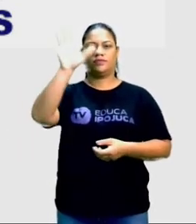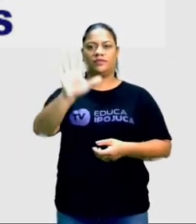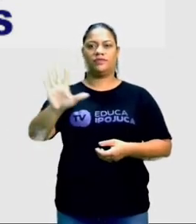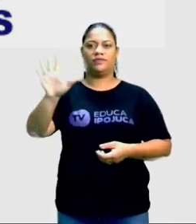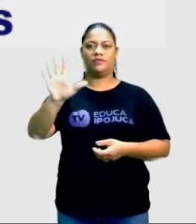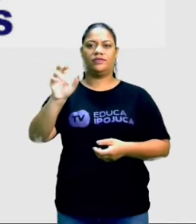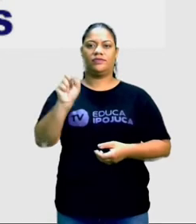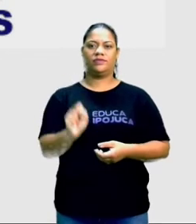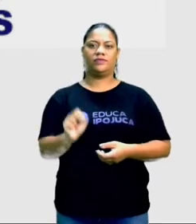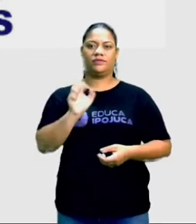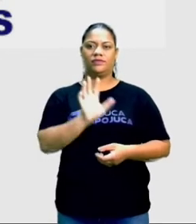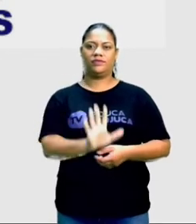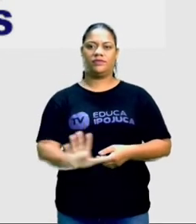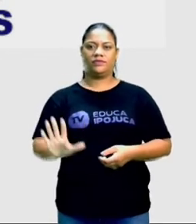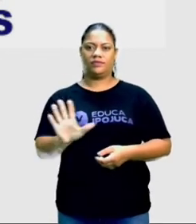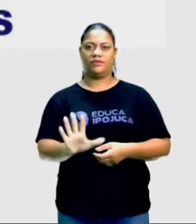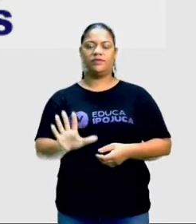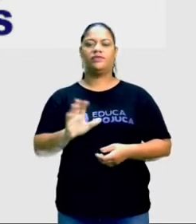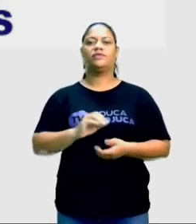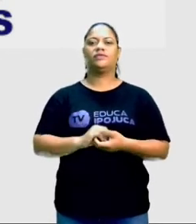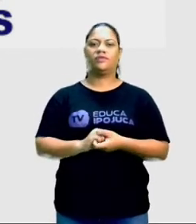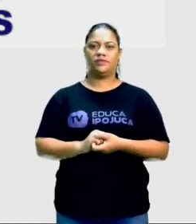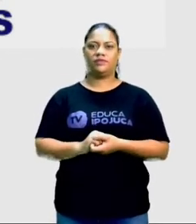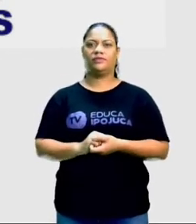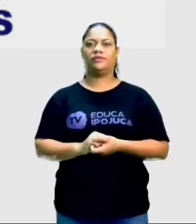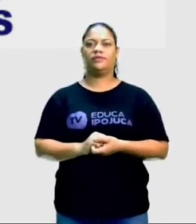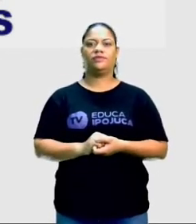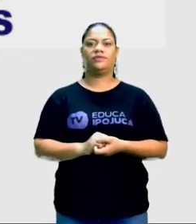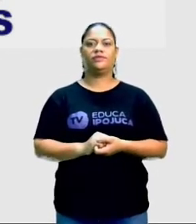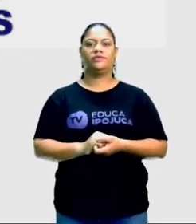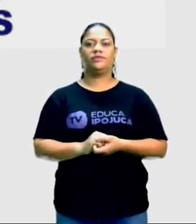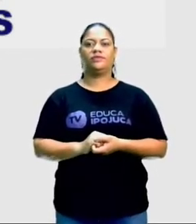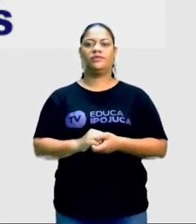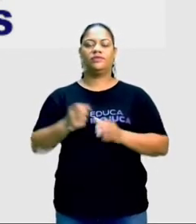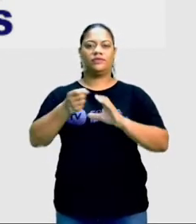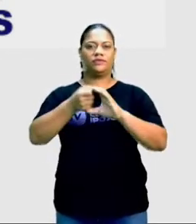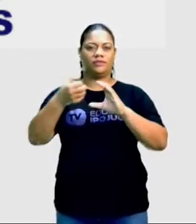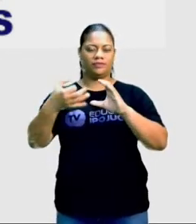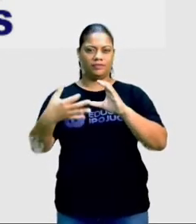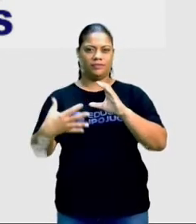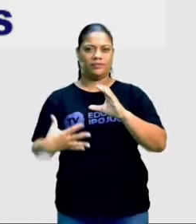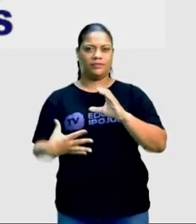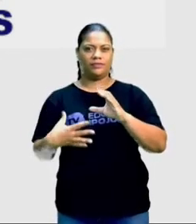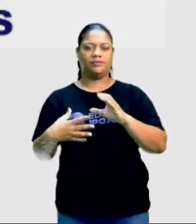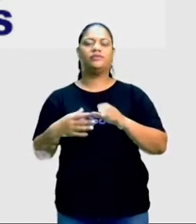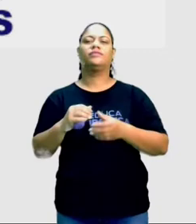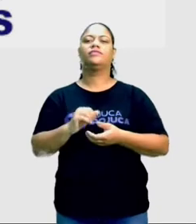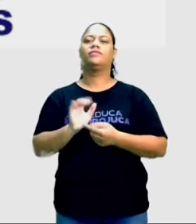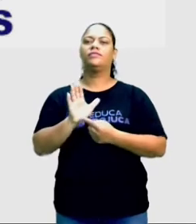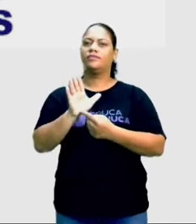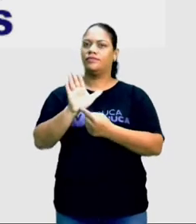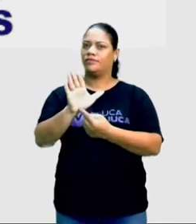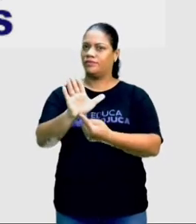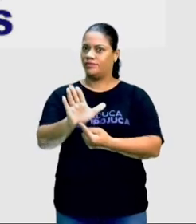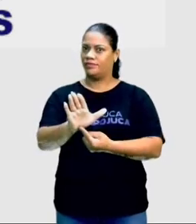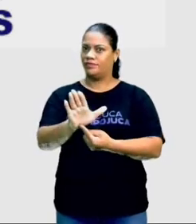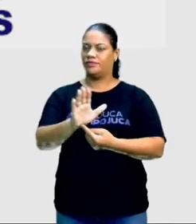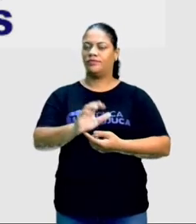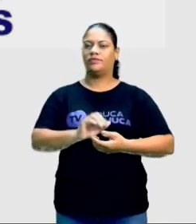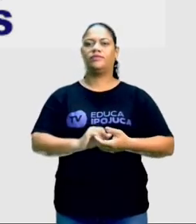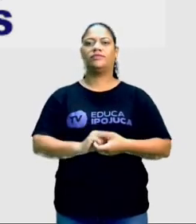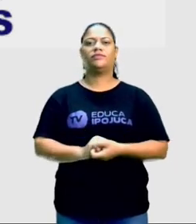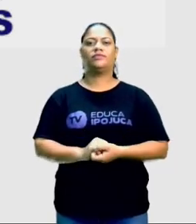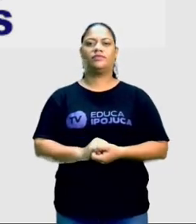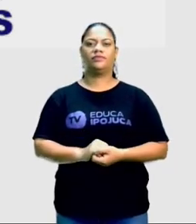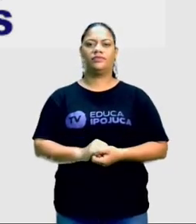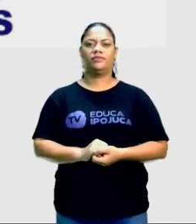do sudeste, sudoeste, noroeste, essa configuração mais detalhada que a rosa dos ventos pode